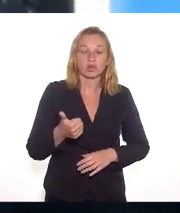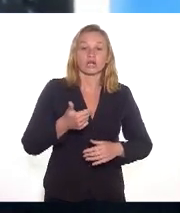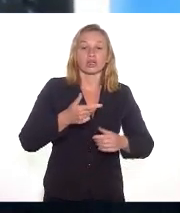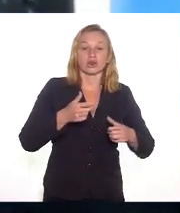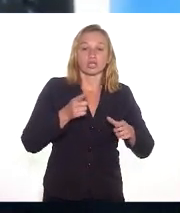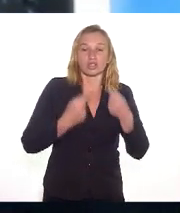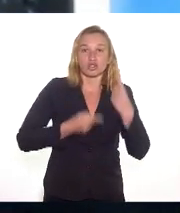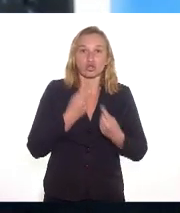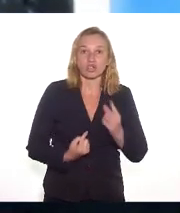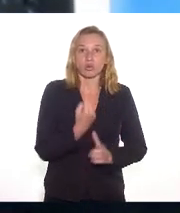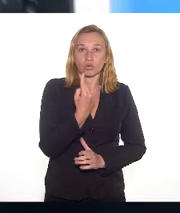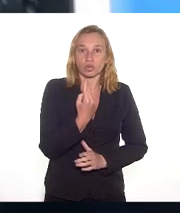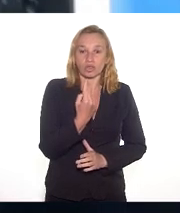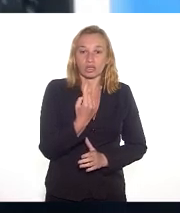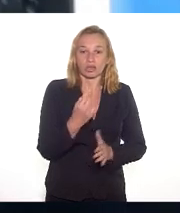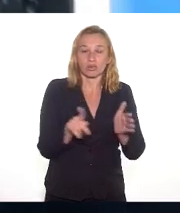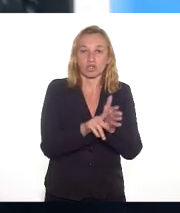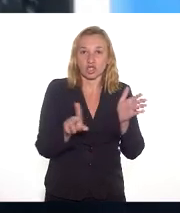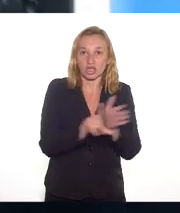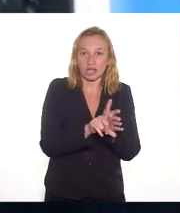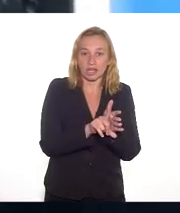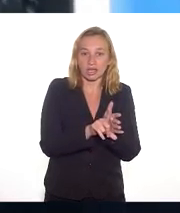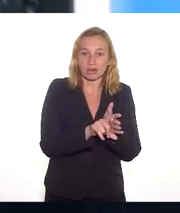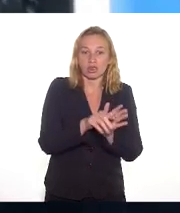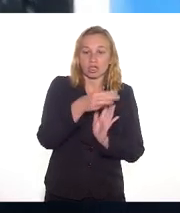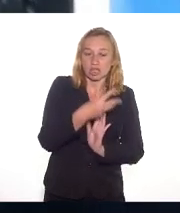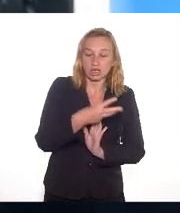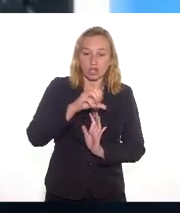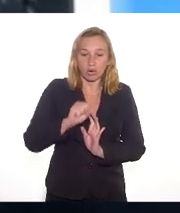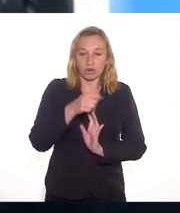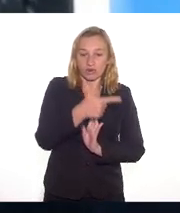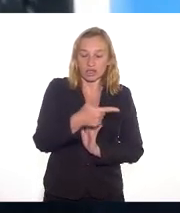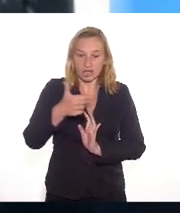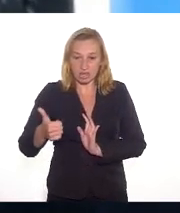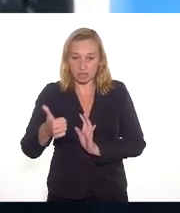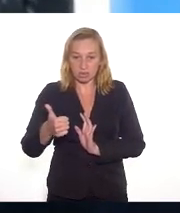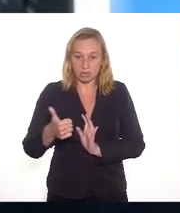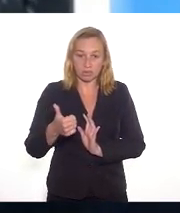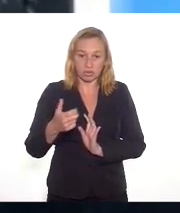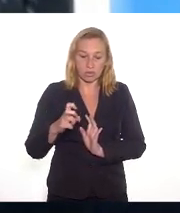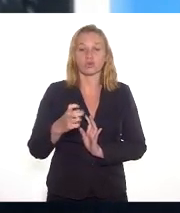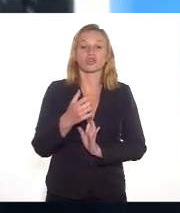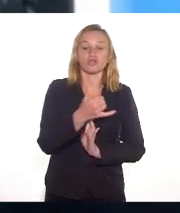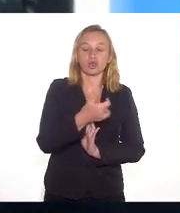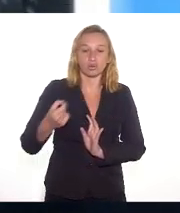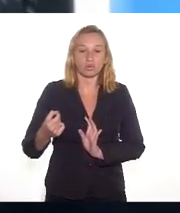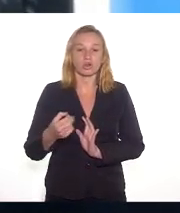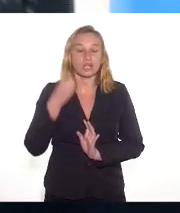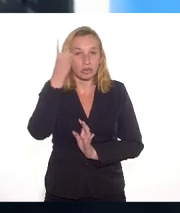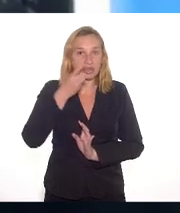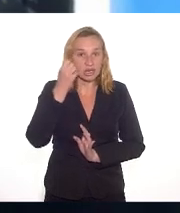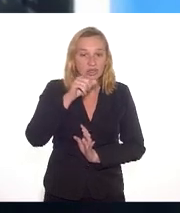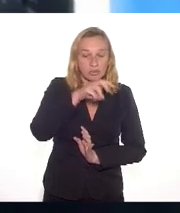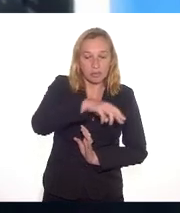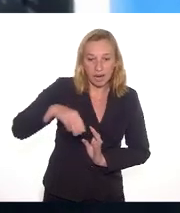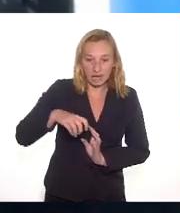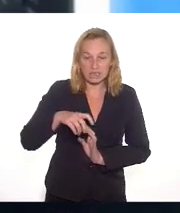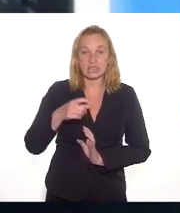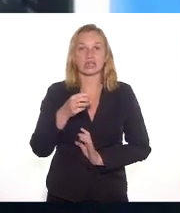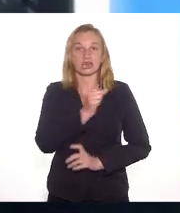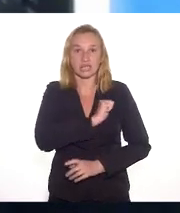em votação e discussão única. Projeto de lei 3825 de 21, de autoria dos deputados Max Lemos e